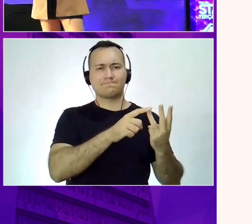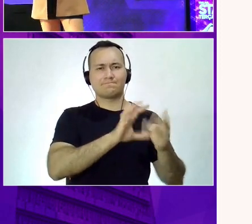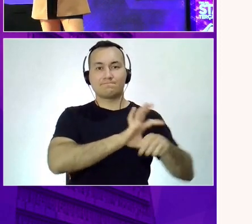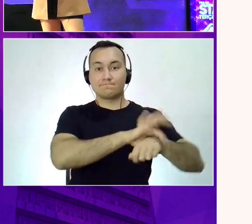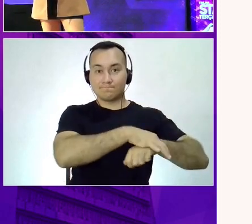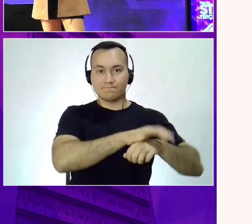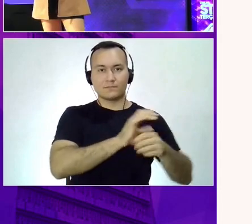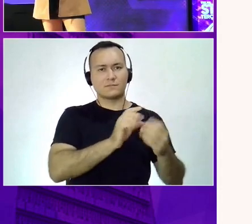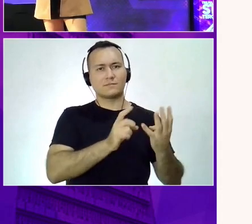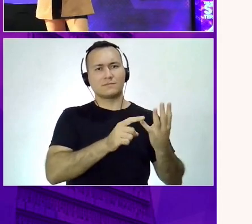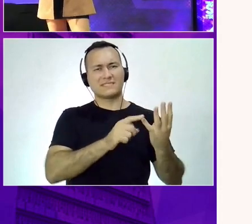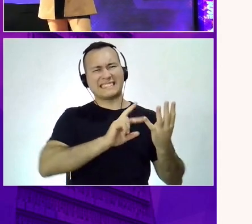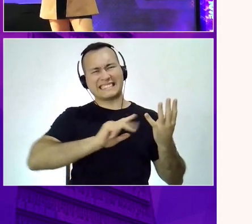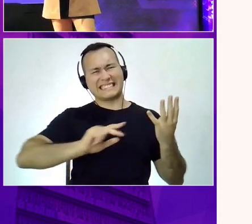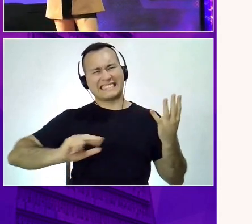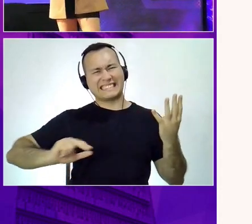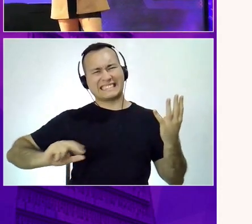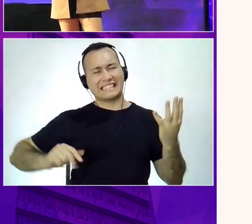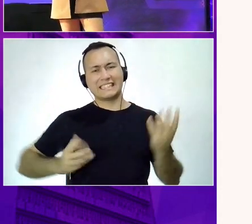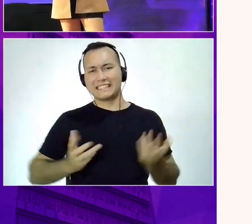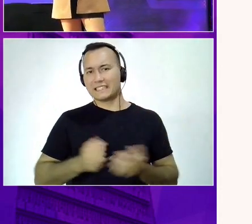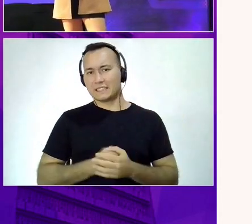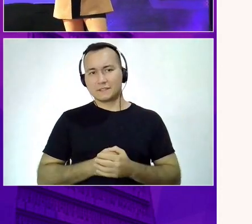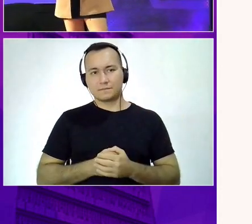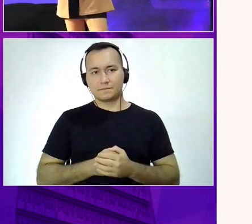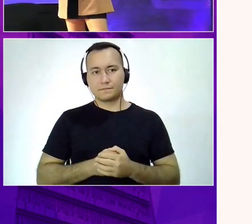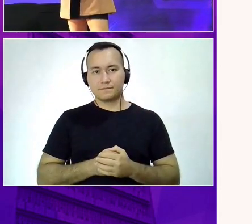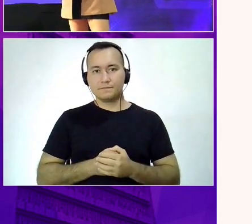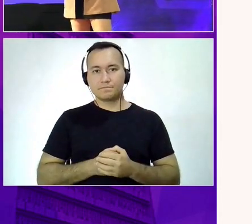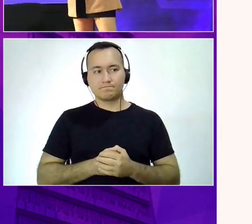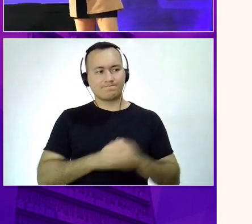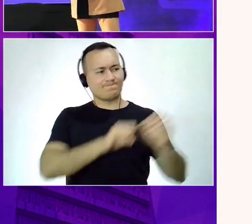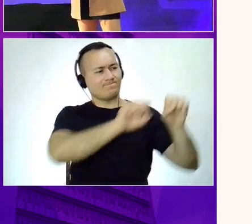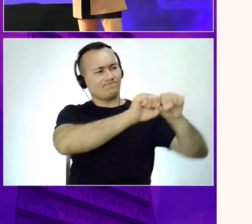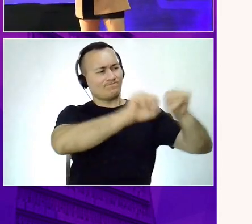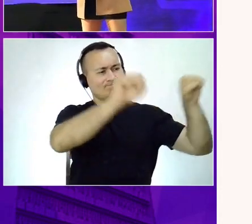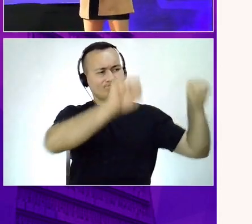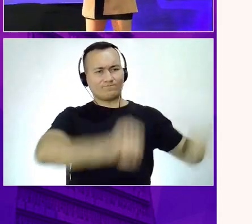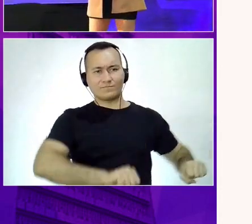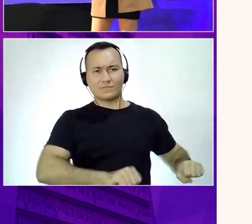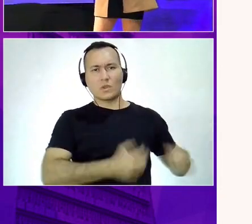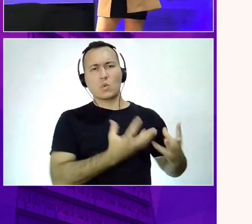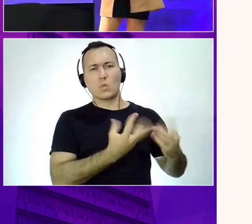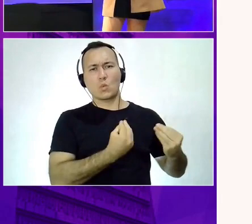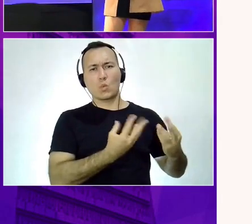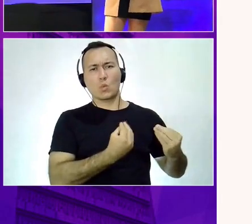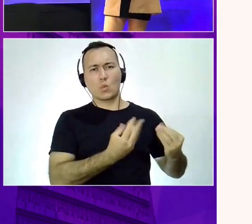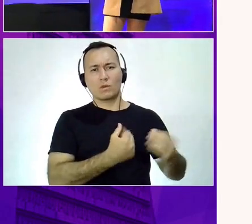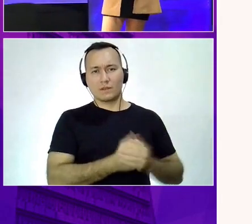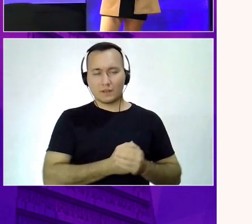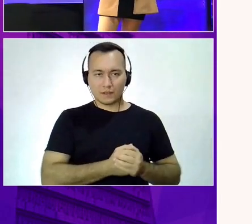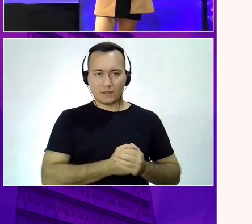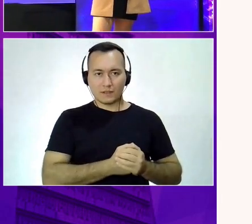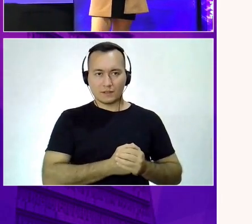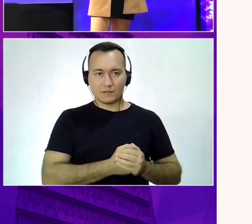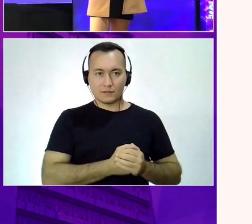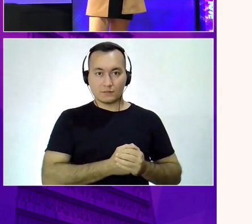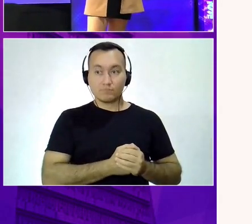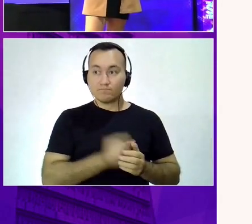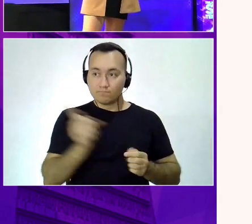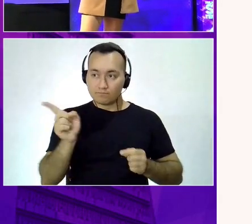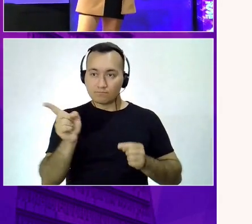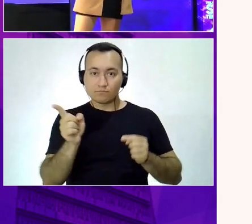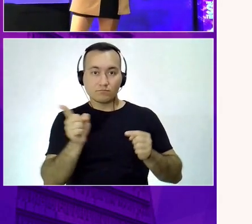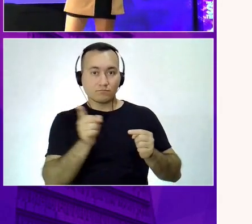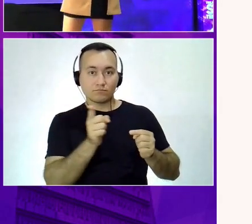quando você faz uma prova de conceito, que você está fazendo ali com uma requisição, 2 requisições, tudo parece muito bom. E